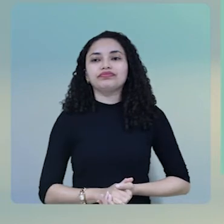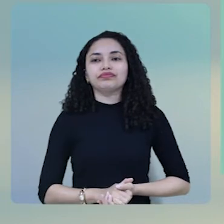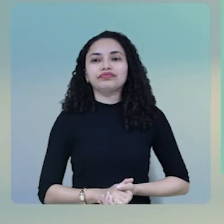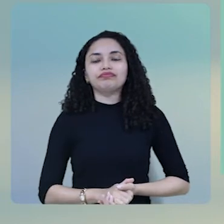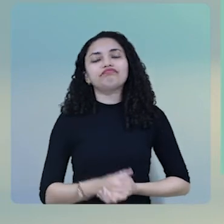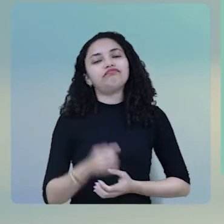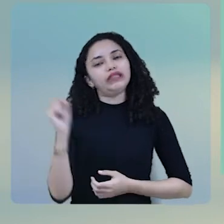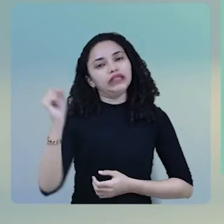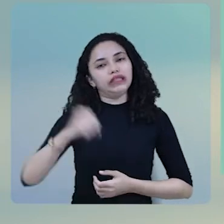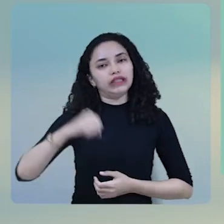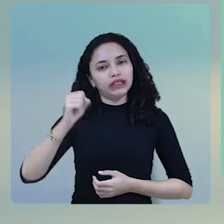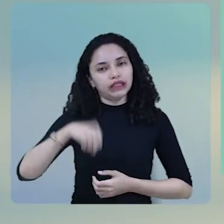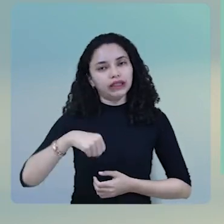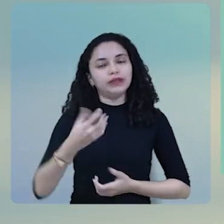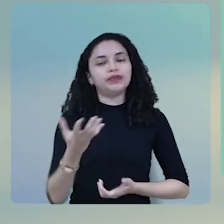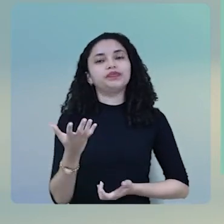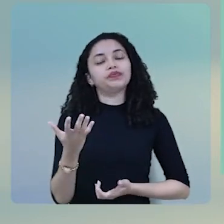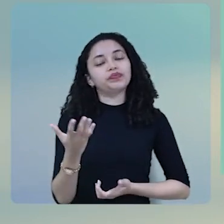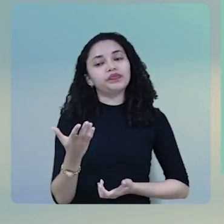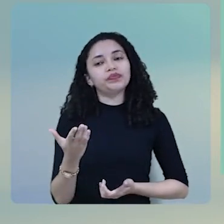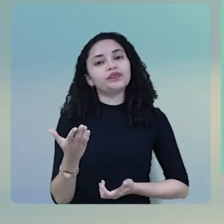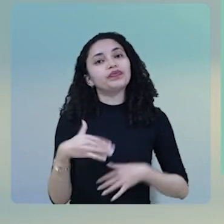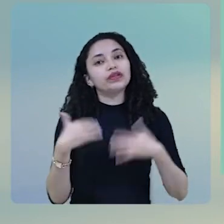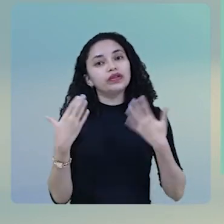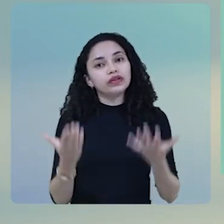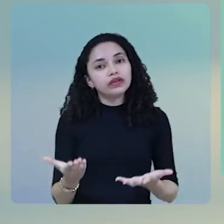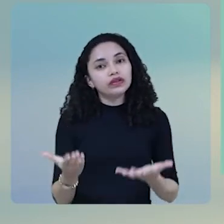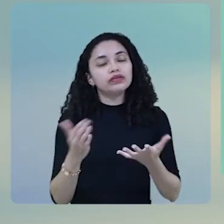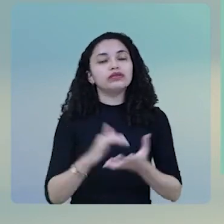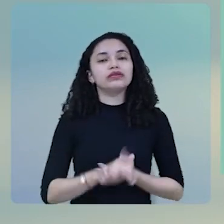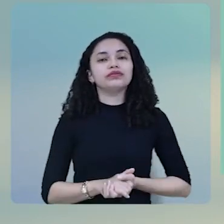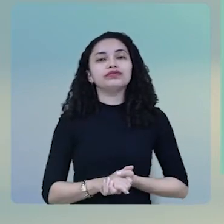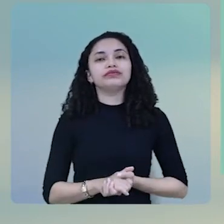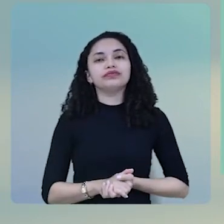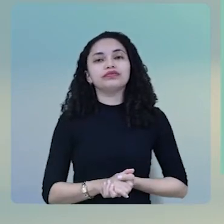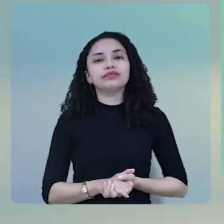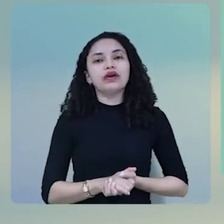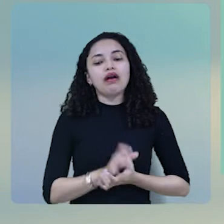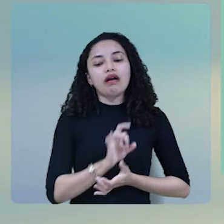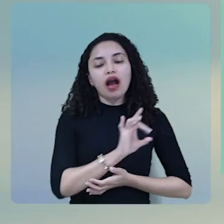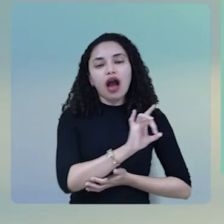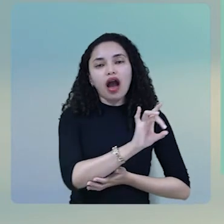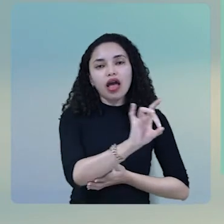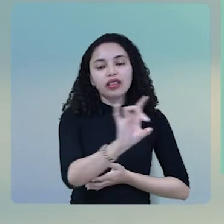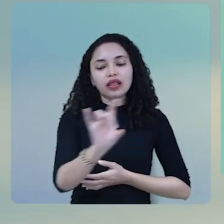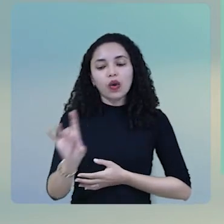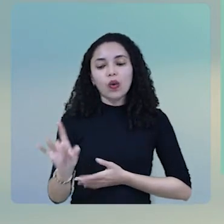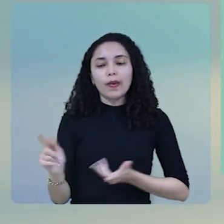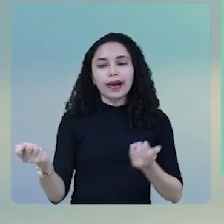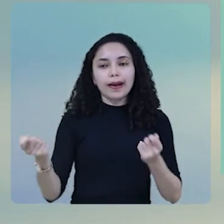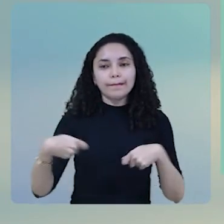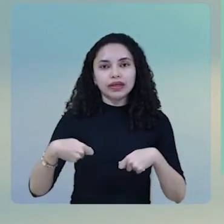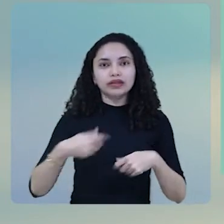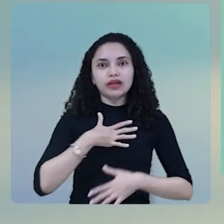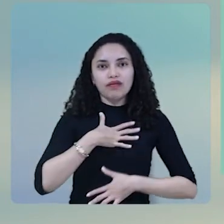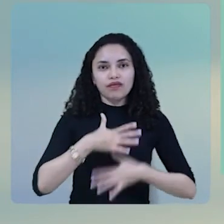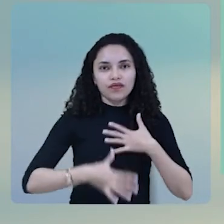Sim, né? Então vamos lá. Vamos trabalhar cada uma dessas capacidades físicas para vocês entenderem.